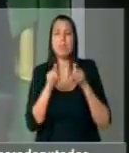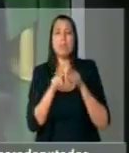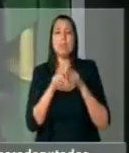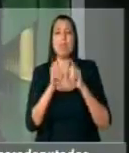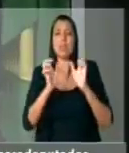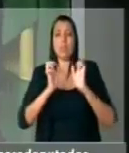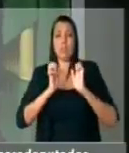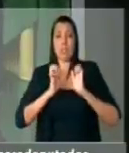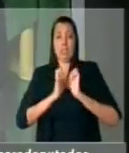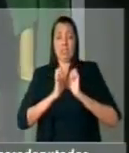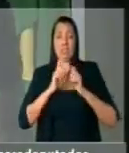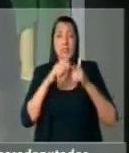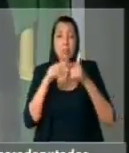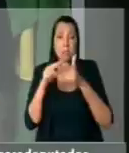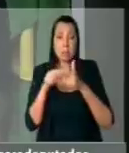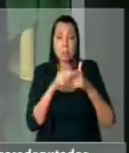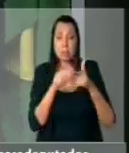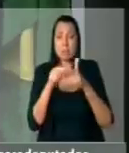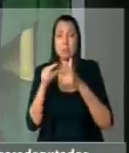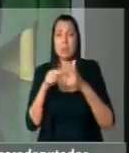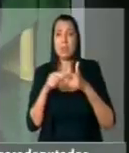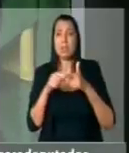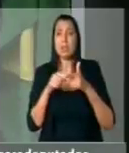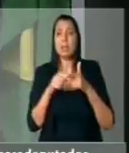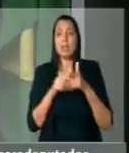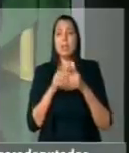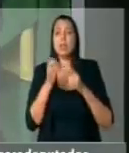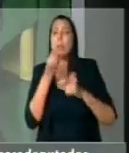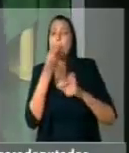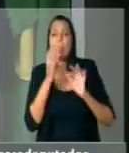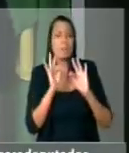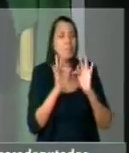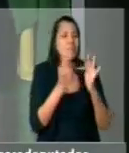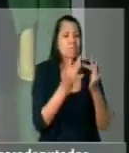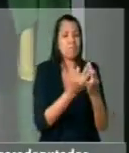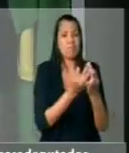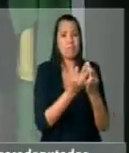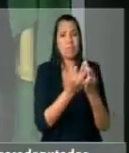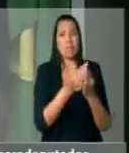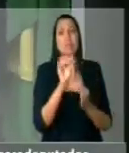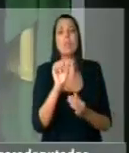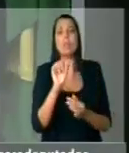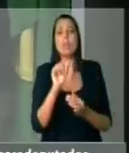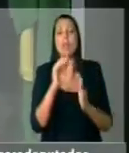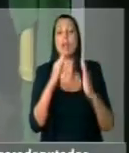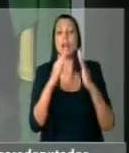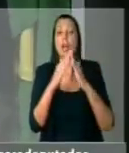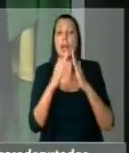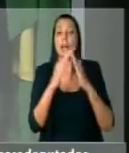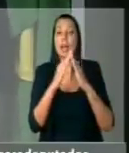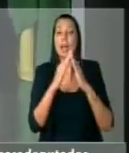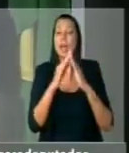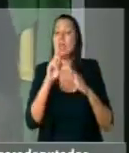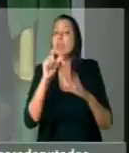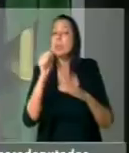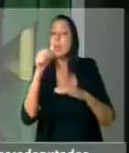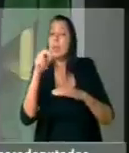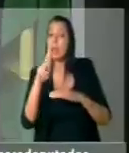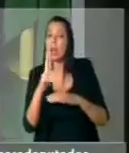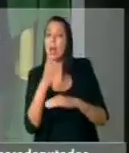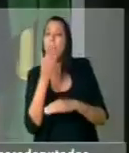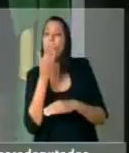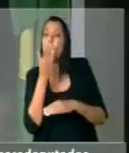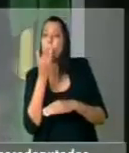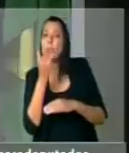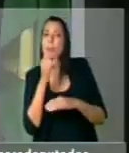do patrimônio, do maior bem de uma família, que é a sua casa, o seu lar, a comida